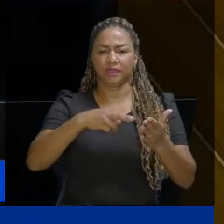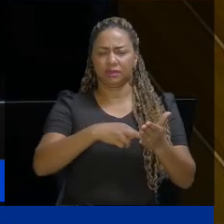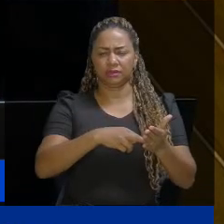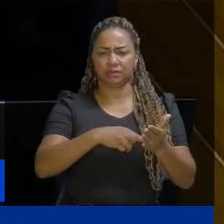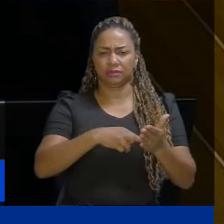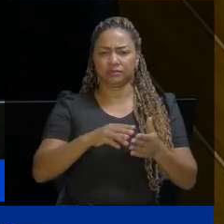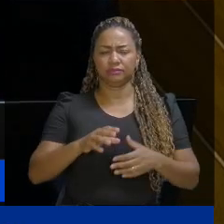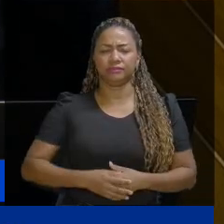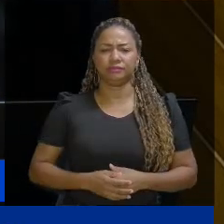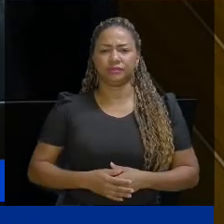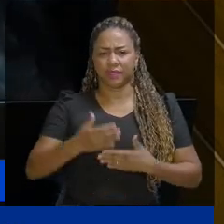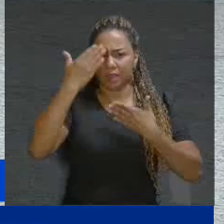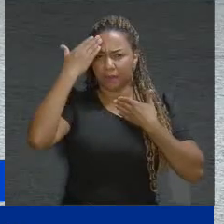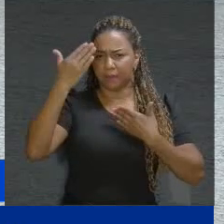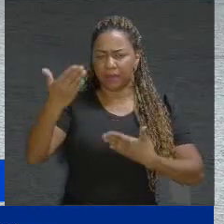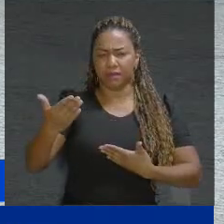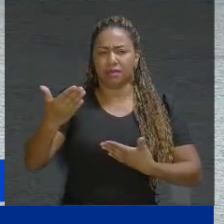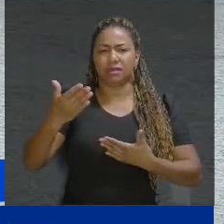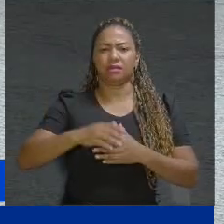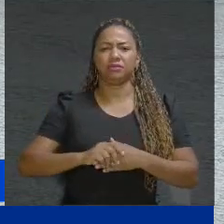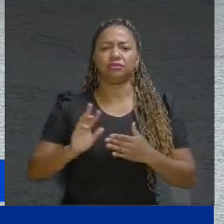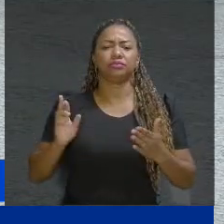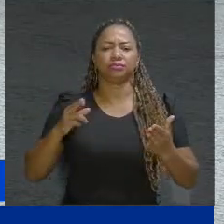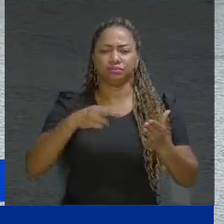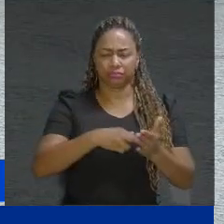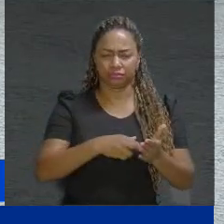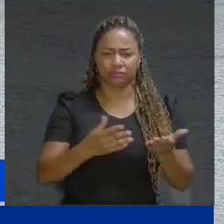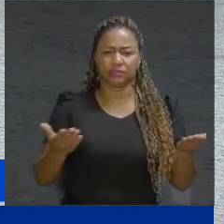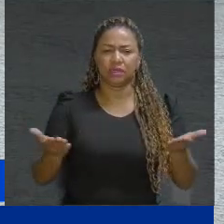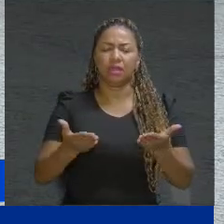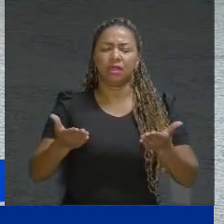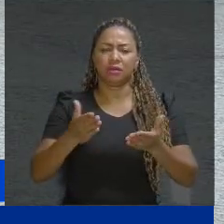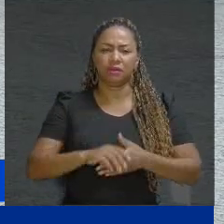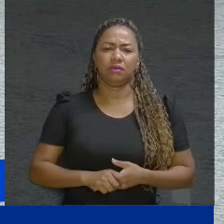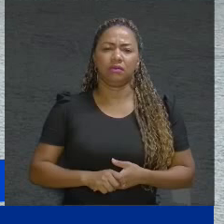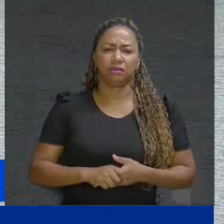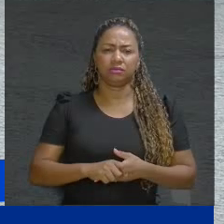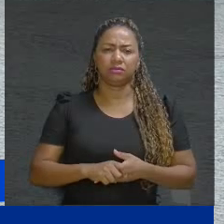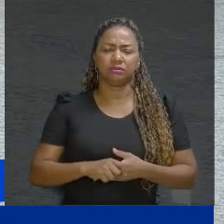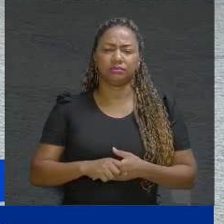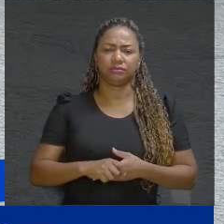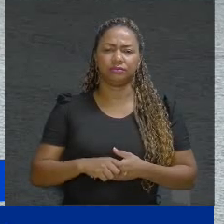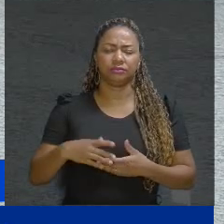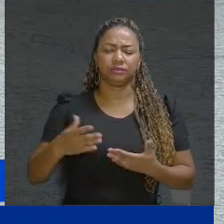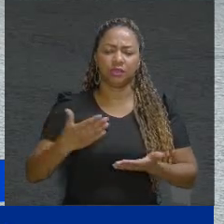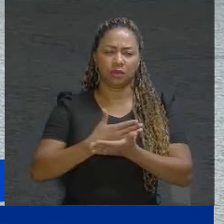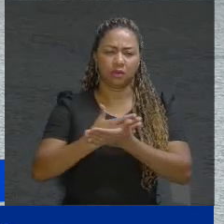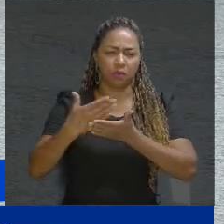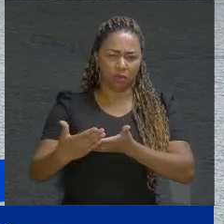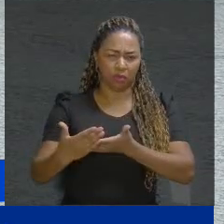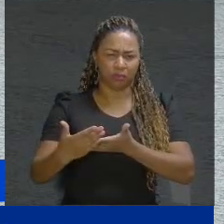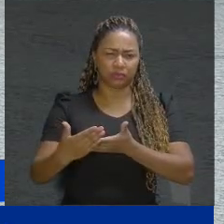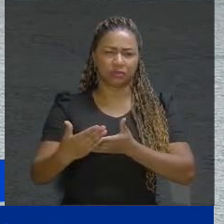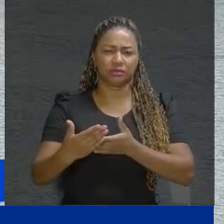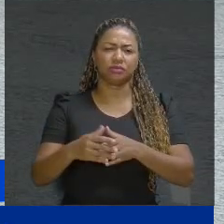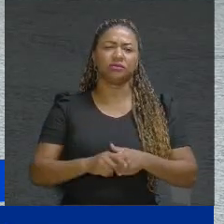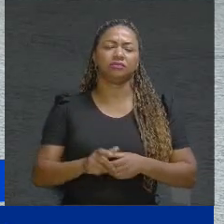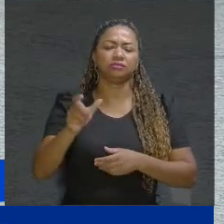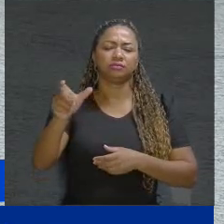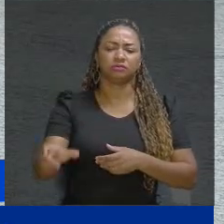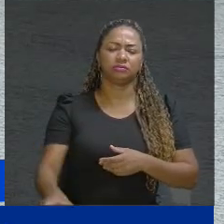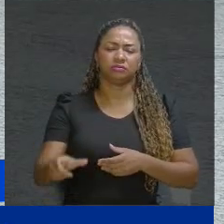Excelência. Obrigado, eminente relator. Nós vamos às sustentações orais, inicialmente pelo